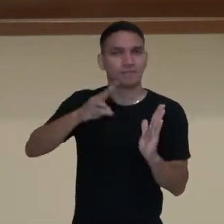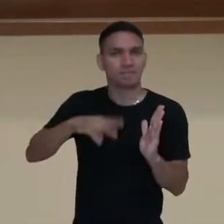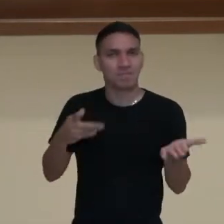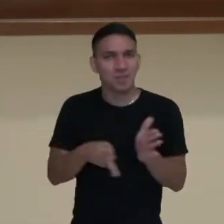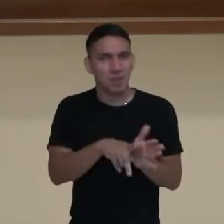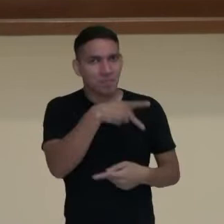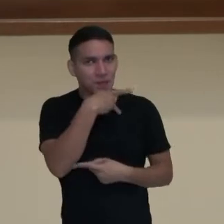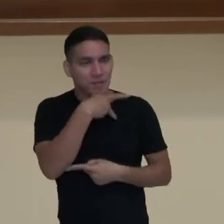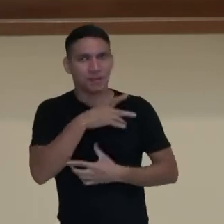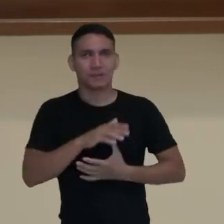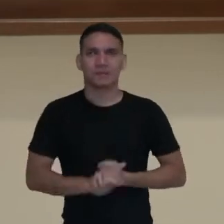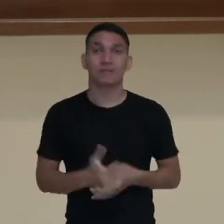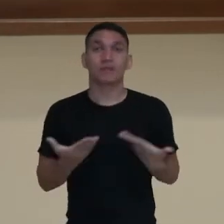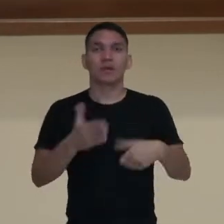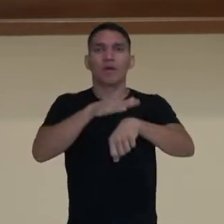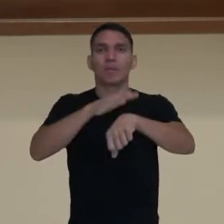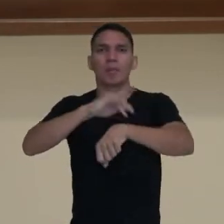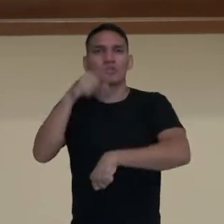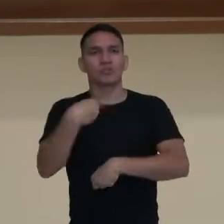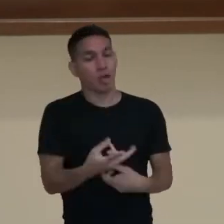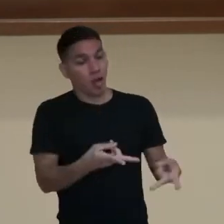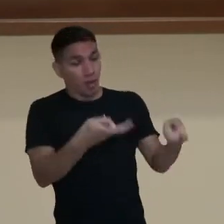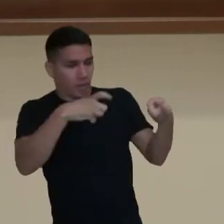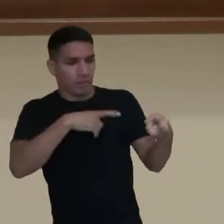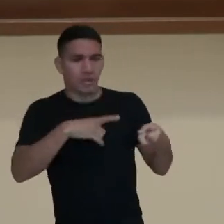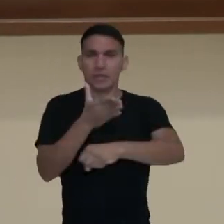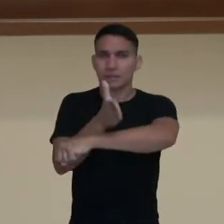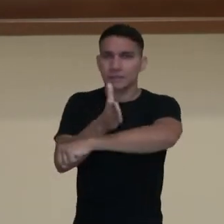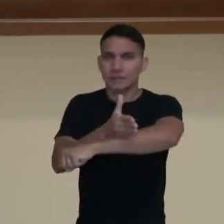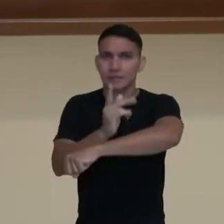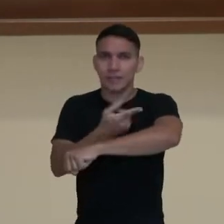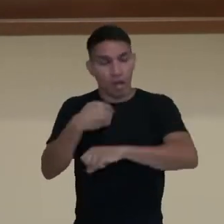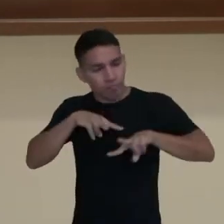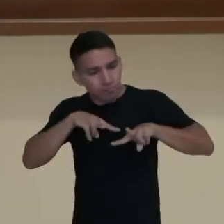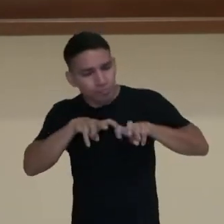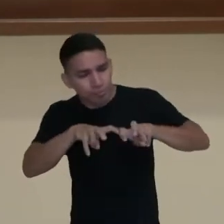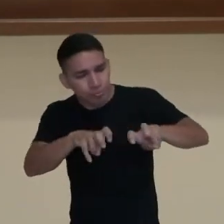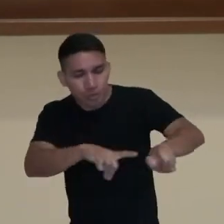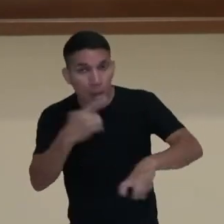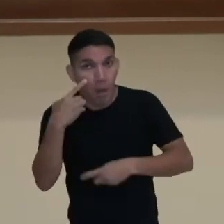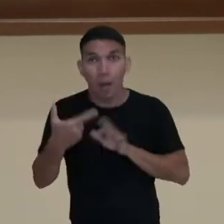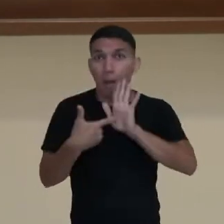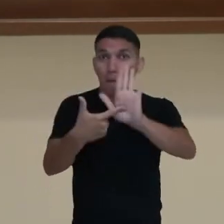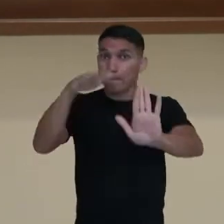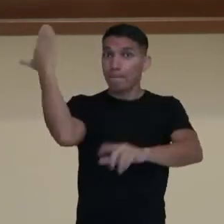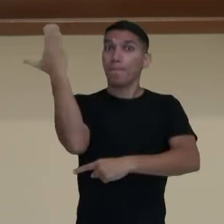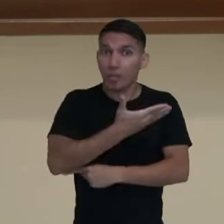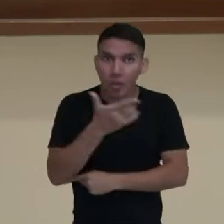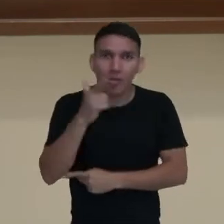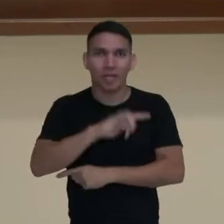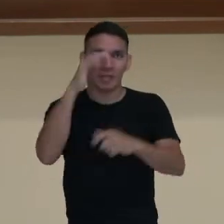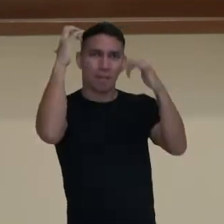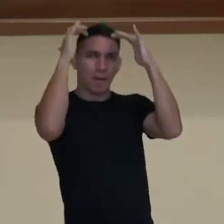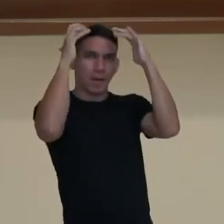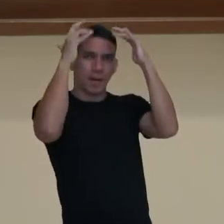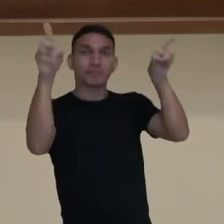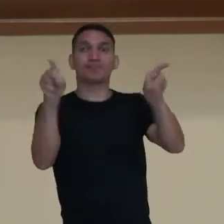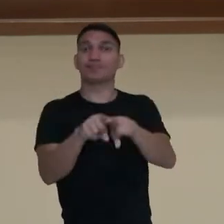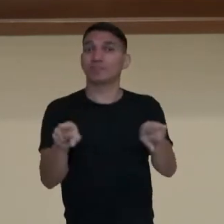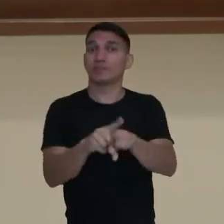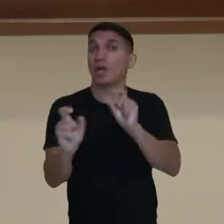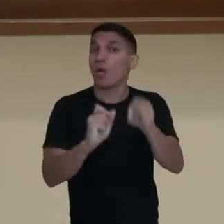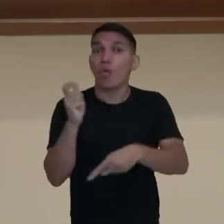Platão, né? E como a gente vê aqui na Idade Medieval, essa busca por legitimar racionalmente também, né? De